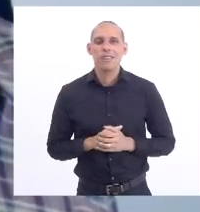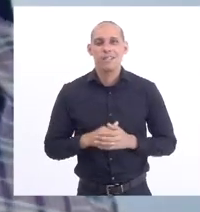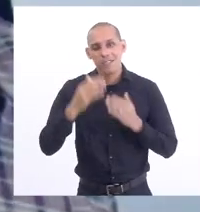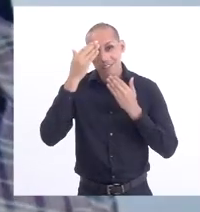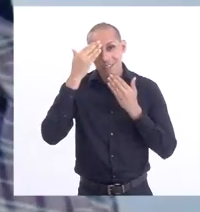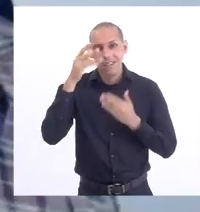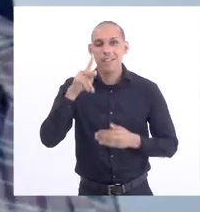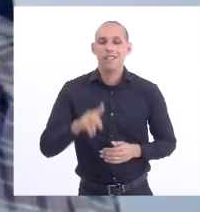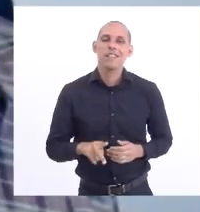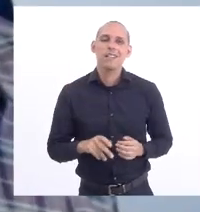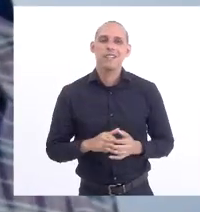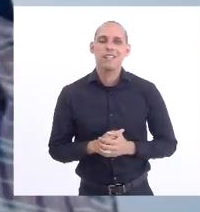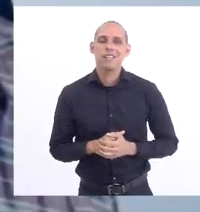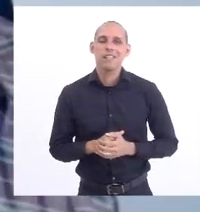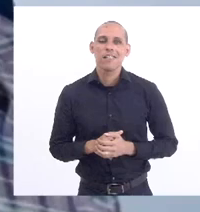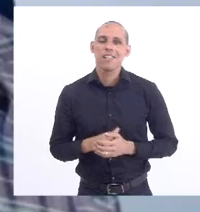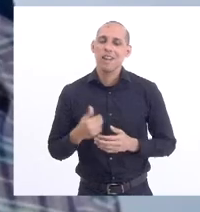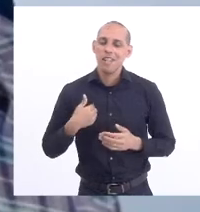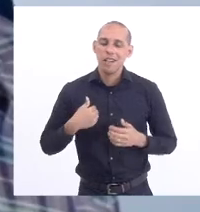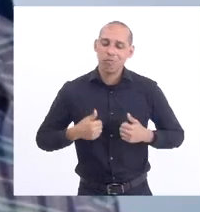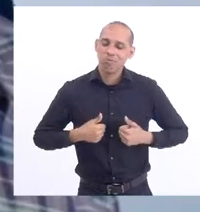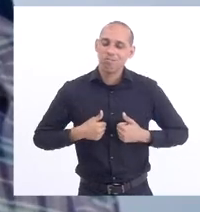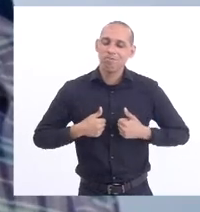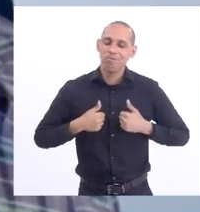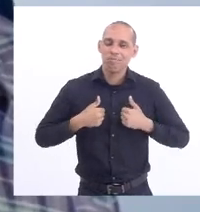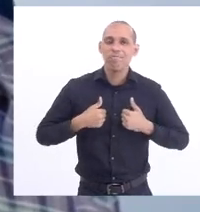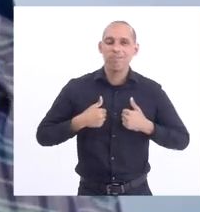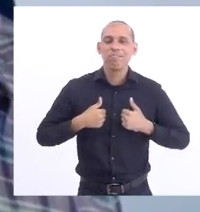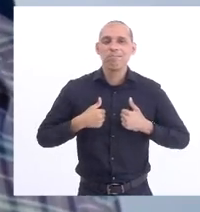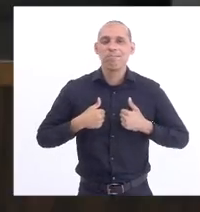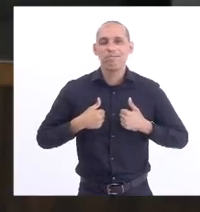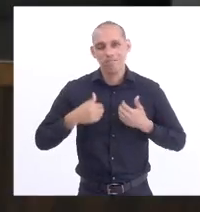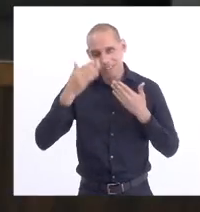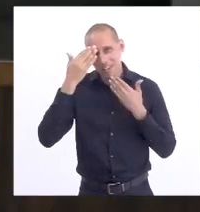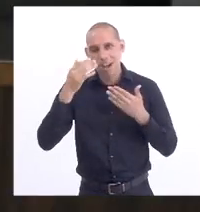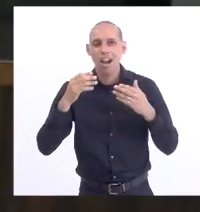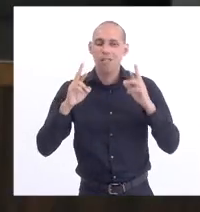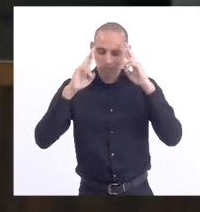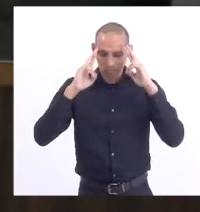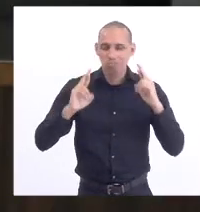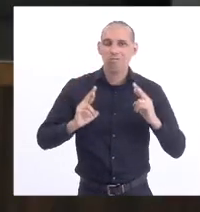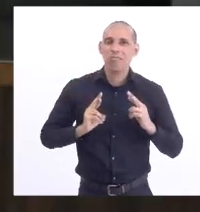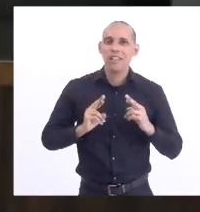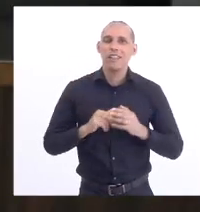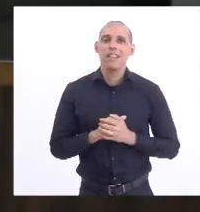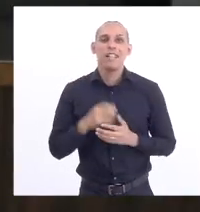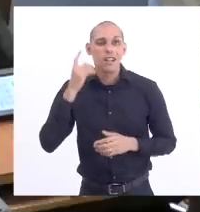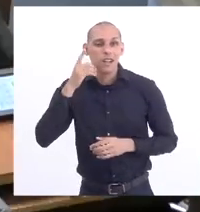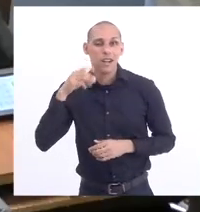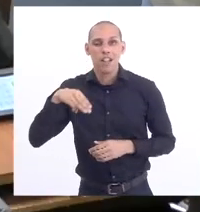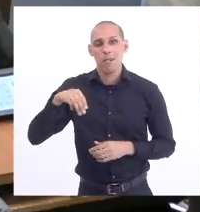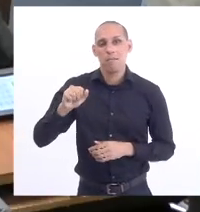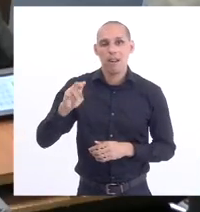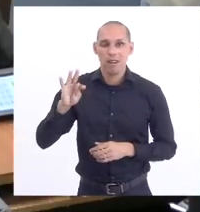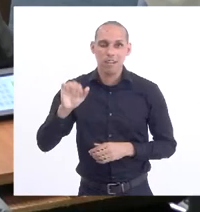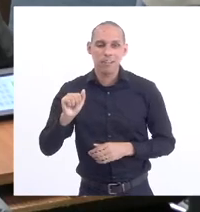obrigado, presidente. Fico lisonjeado e muito contente com esse respeito, deputada... e essa amizade. Ok. Deputada Marta Rocha, por favor.